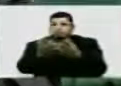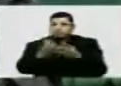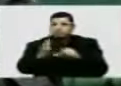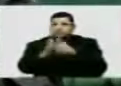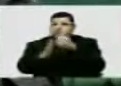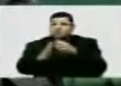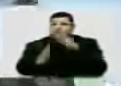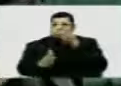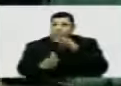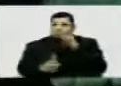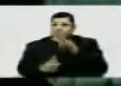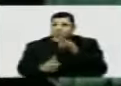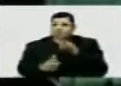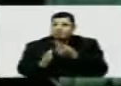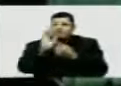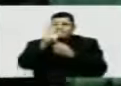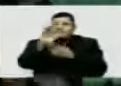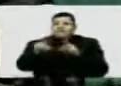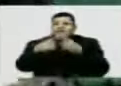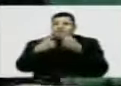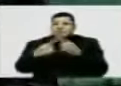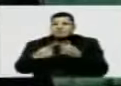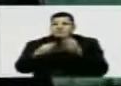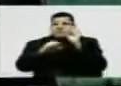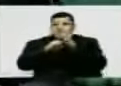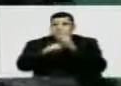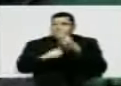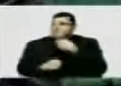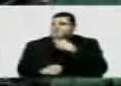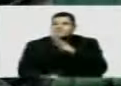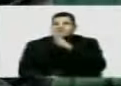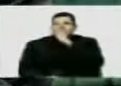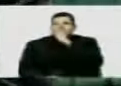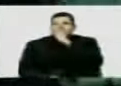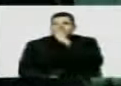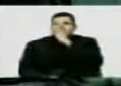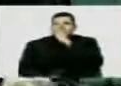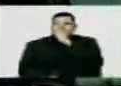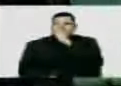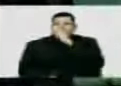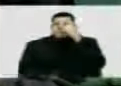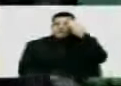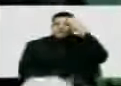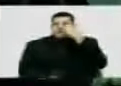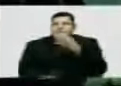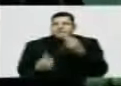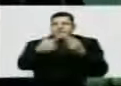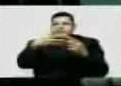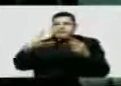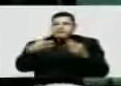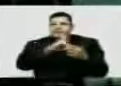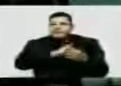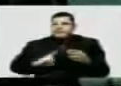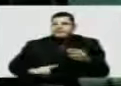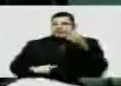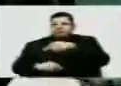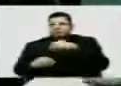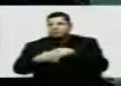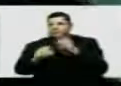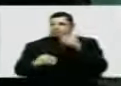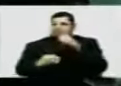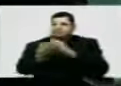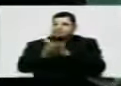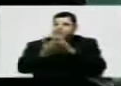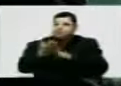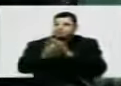ele é o primeiro a falar e nos representar. Mas a Assembleia não pode ficar de braço cruzado, achando que 24 parlamentares eleitos pelo povo não